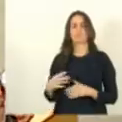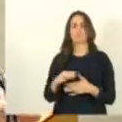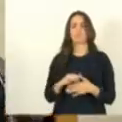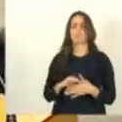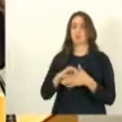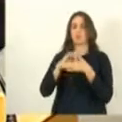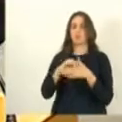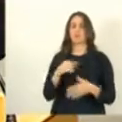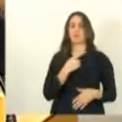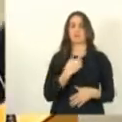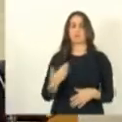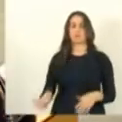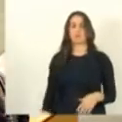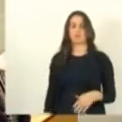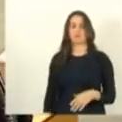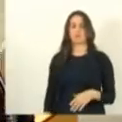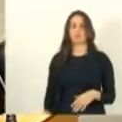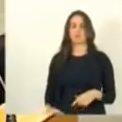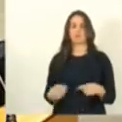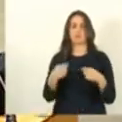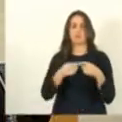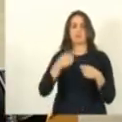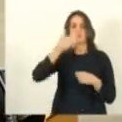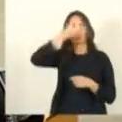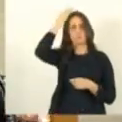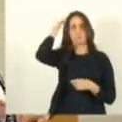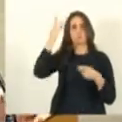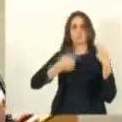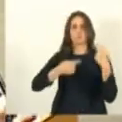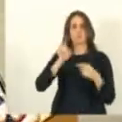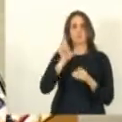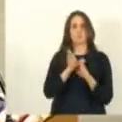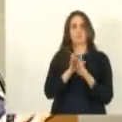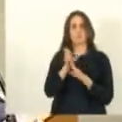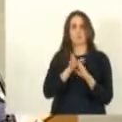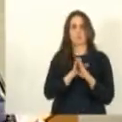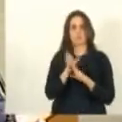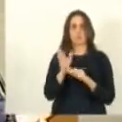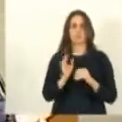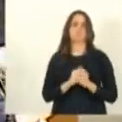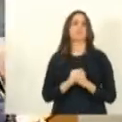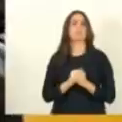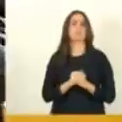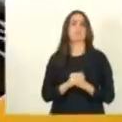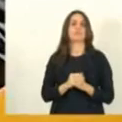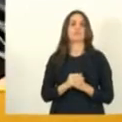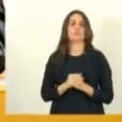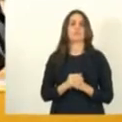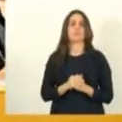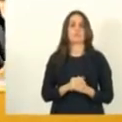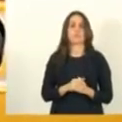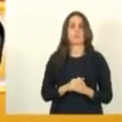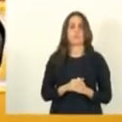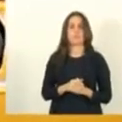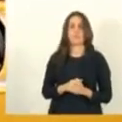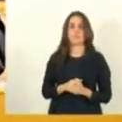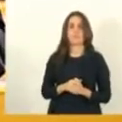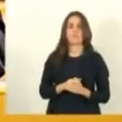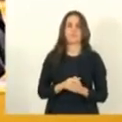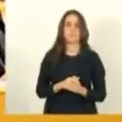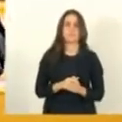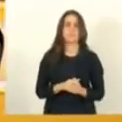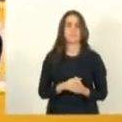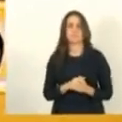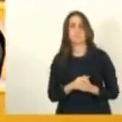governo. Não, doutor Erickson vai discutir, eu só vou orientar. Senhor presidente, é a